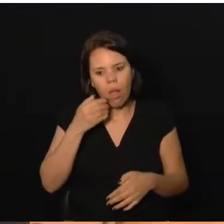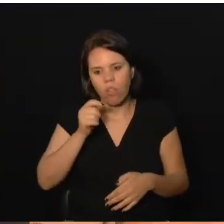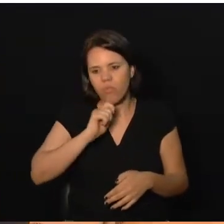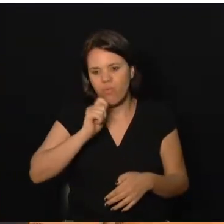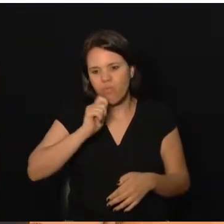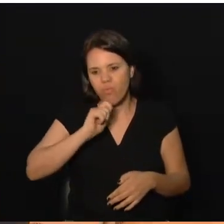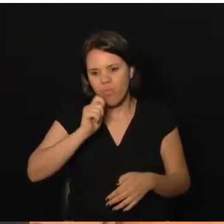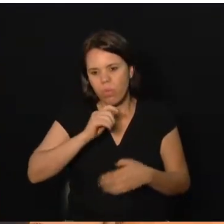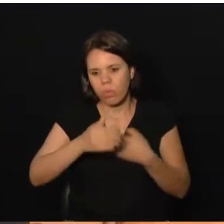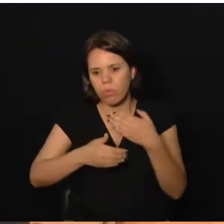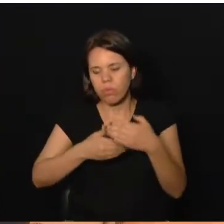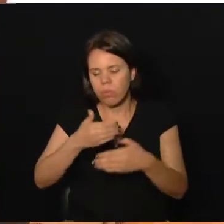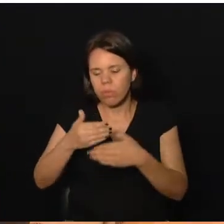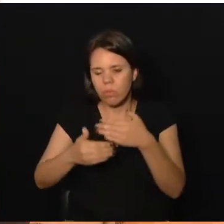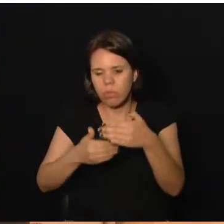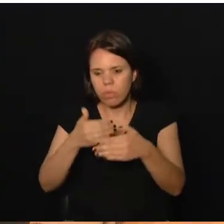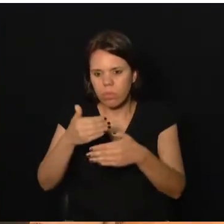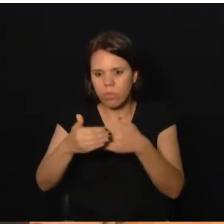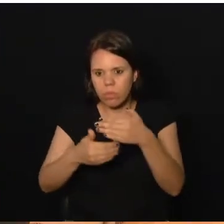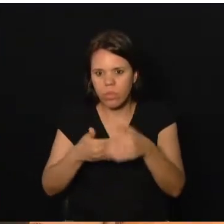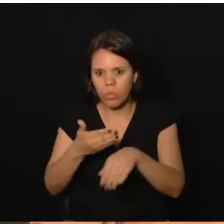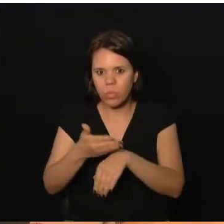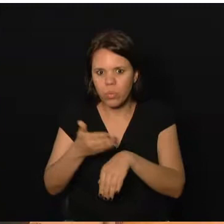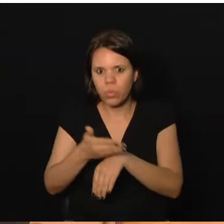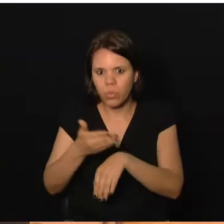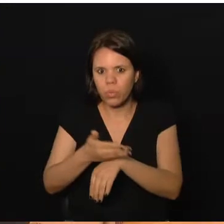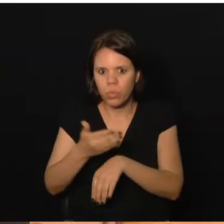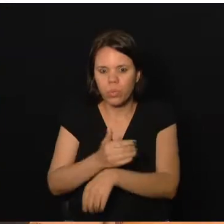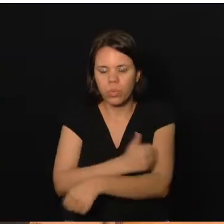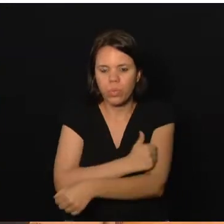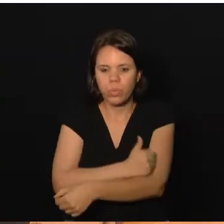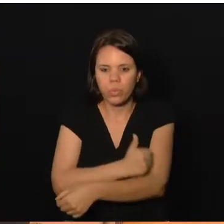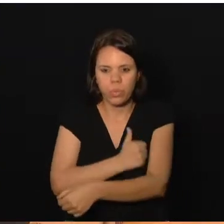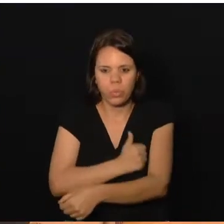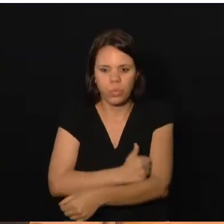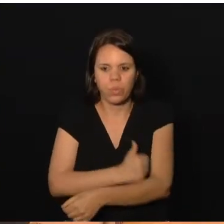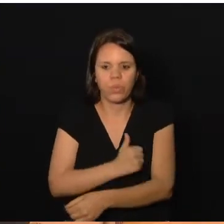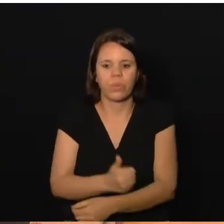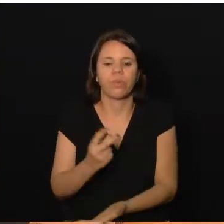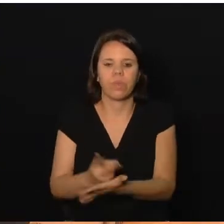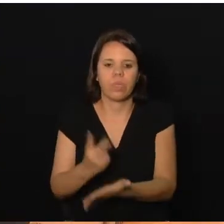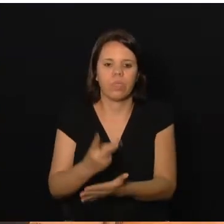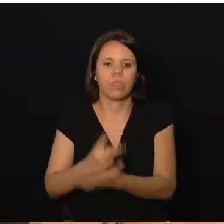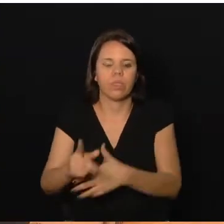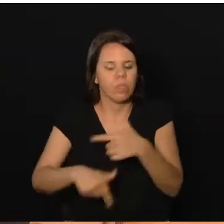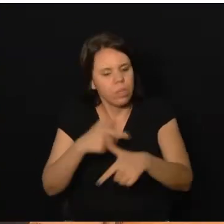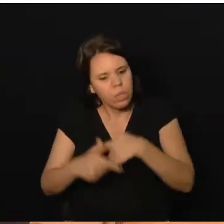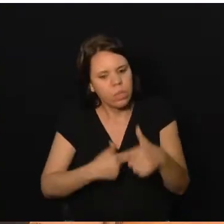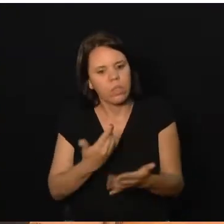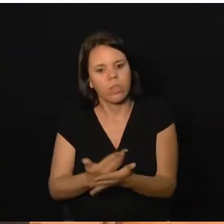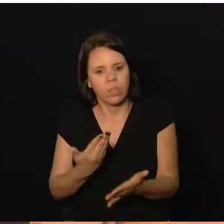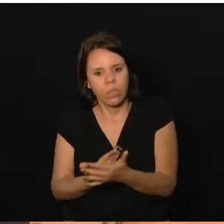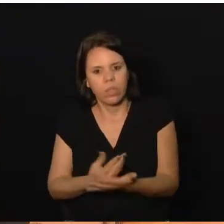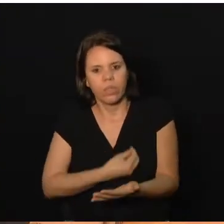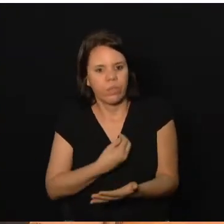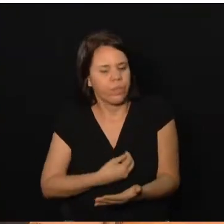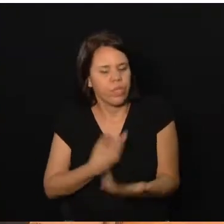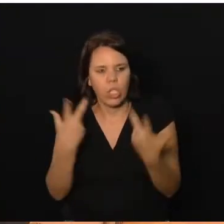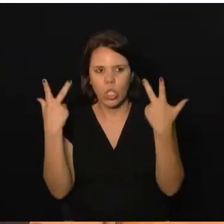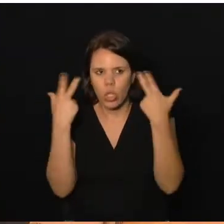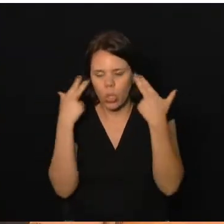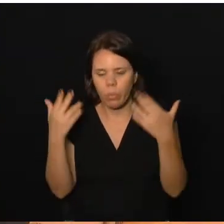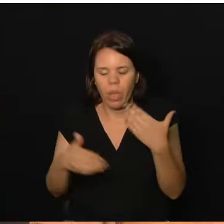usa continuamente e está entrando em processo de abuso. Então, ele mantém as suas atividades, mantém as suas... muitas vezes, a